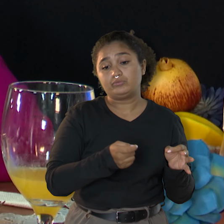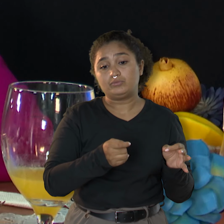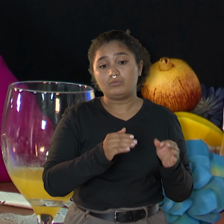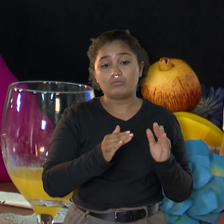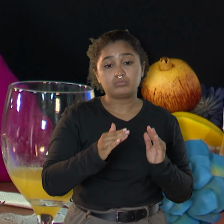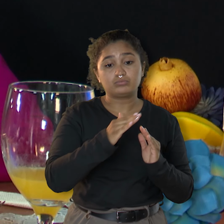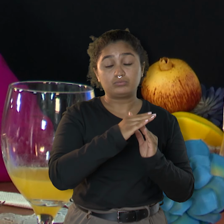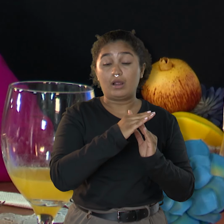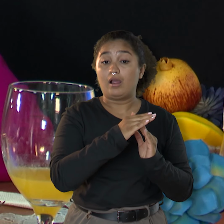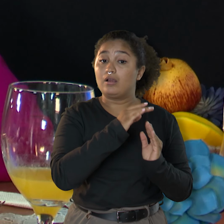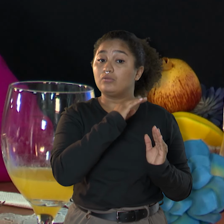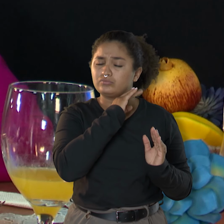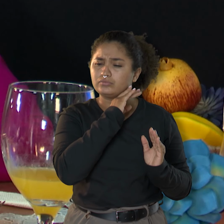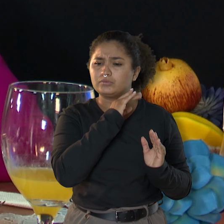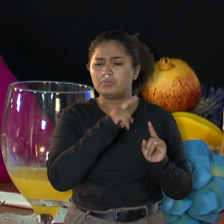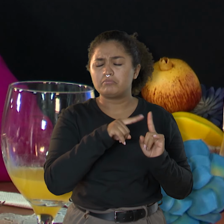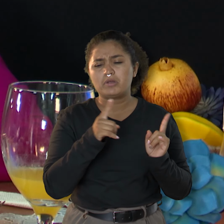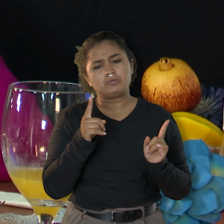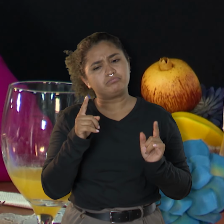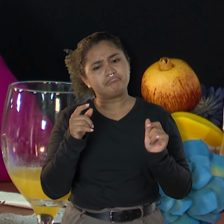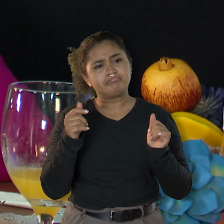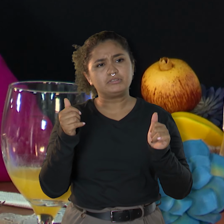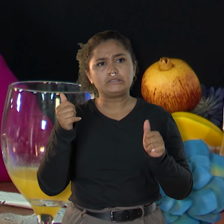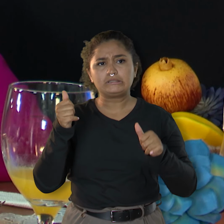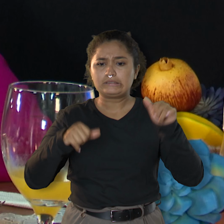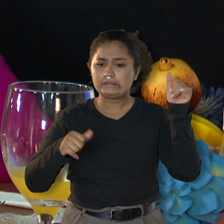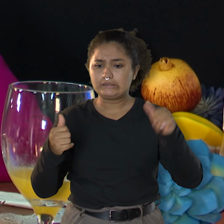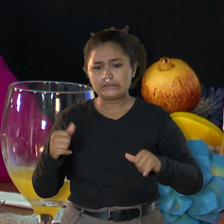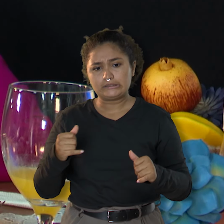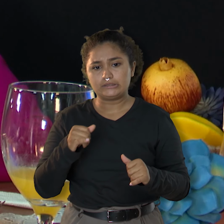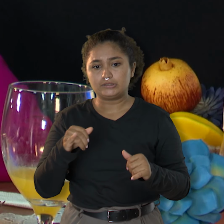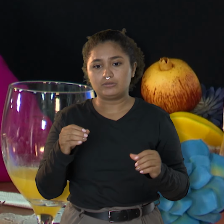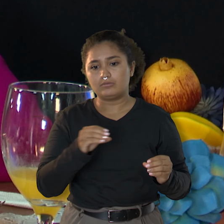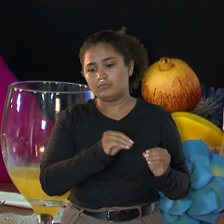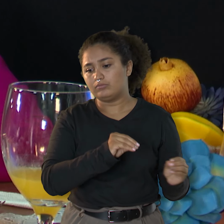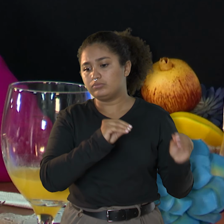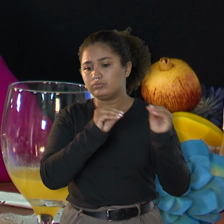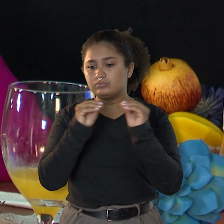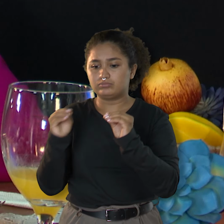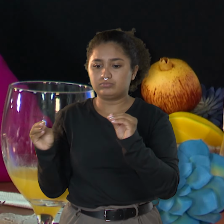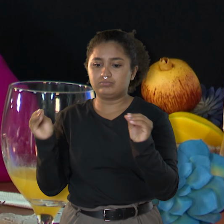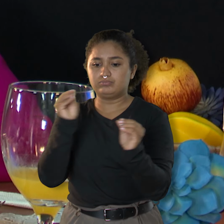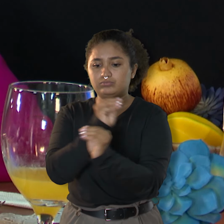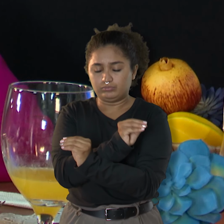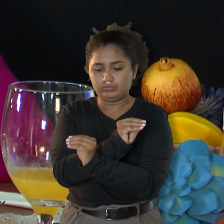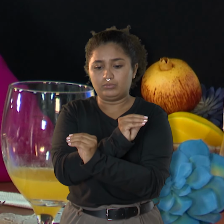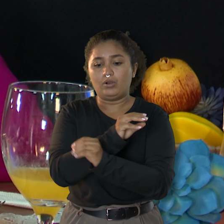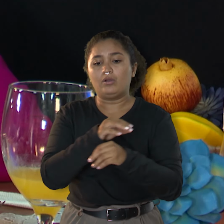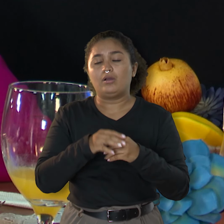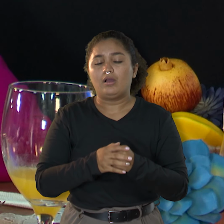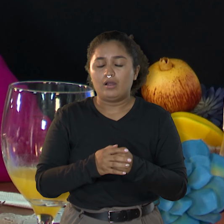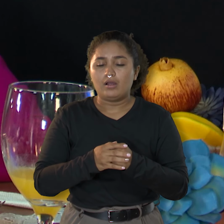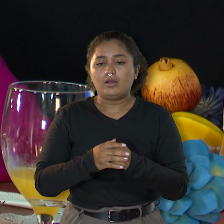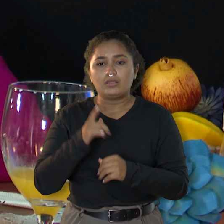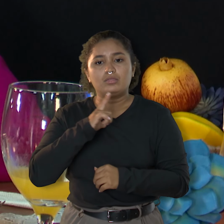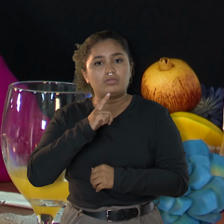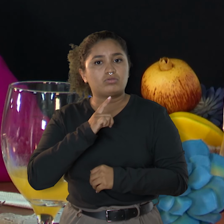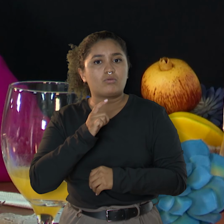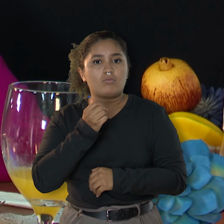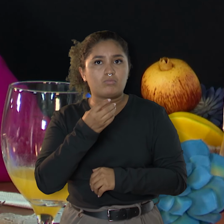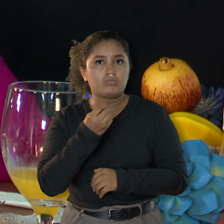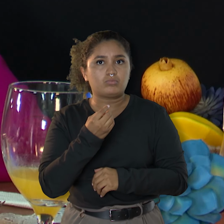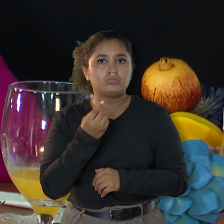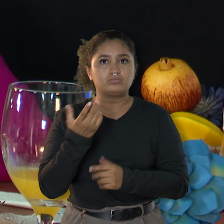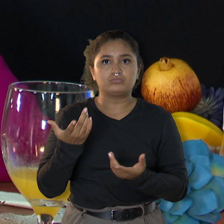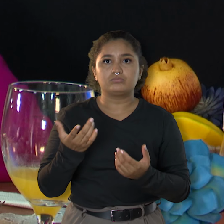mais crítica. Mas eu tinha desconfiança de que se eu colocasse no lugar dos baixados os nossos julgados, a gente ia ter um resultado bom,